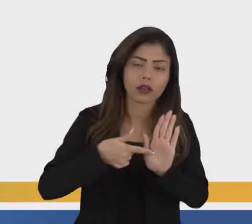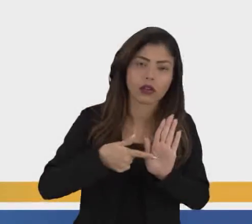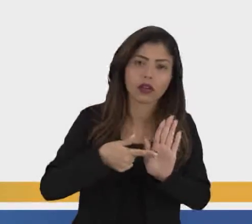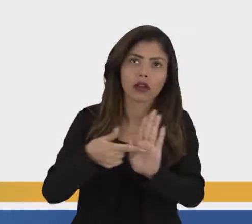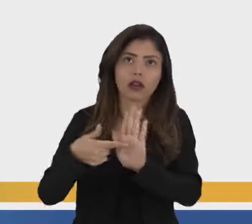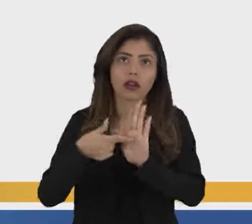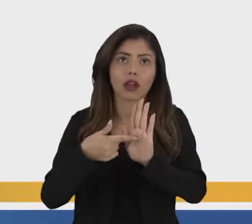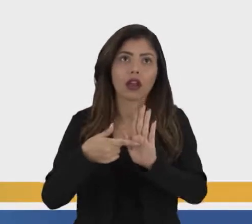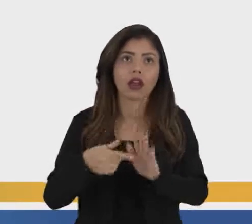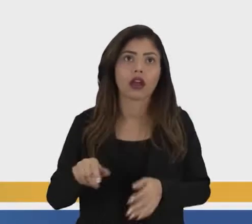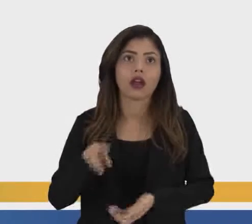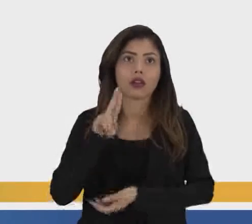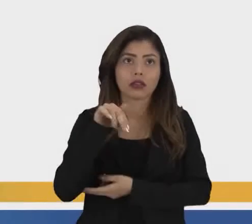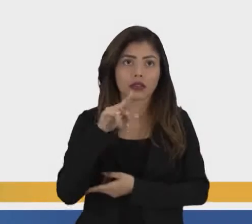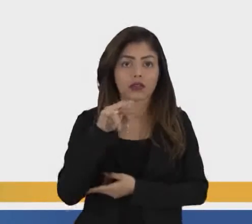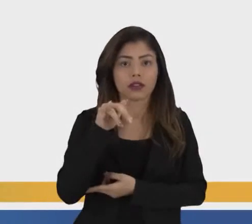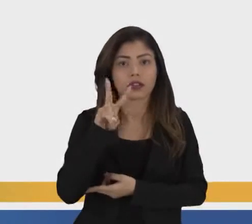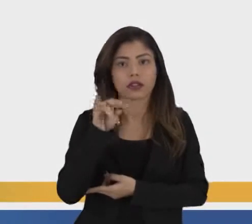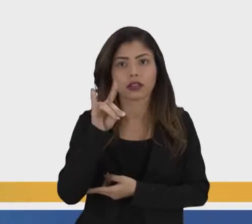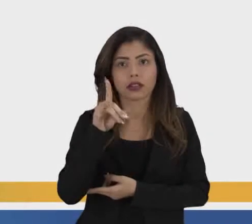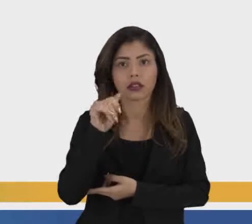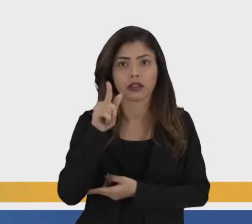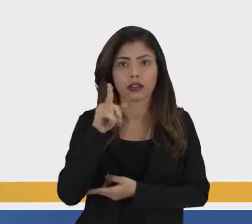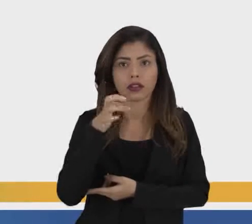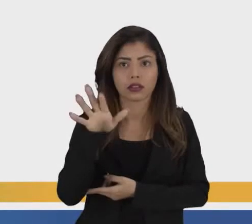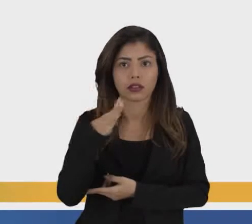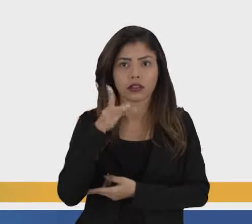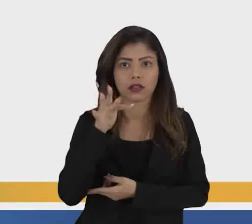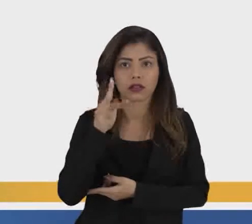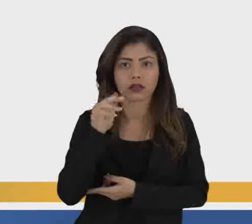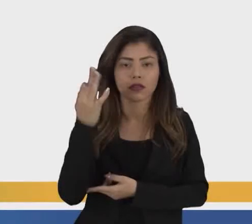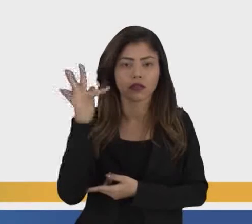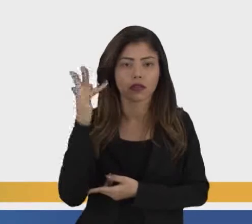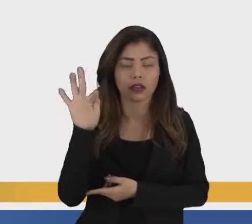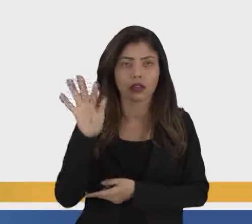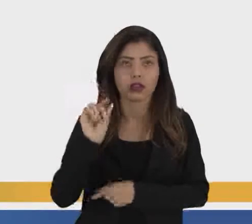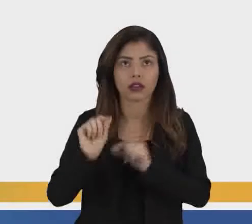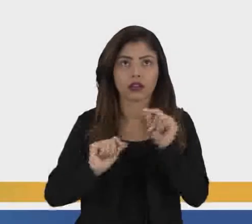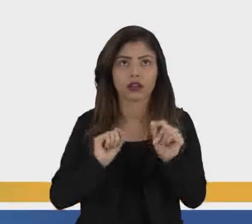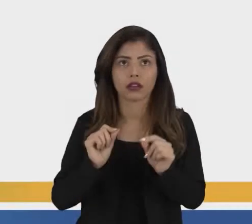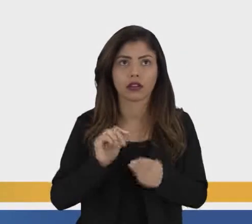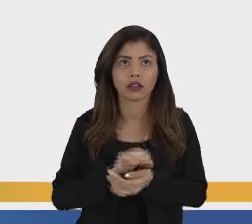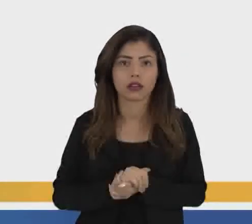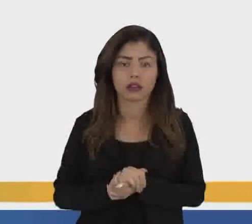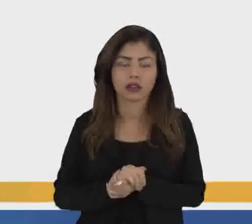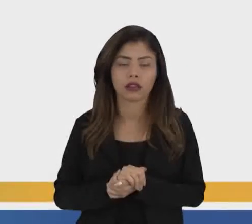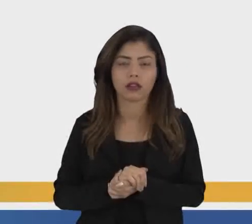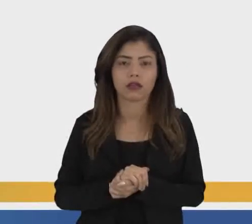tá? Aplicada na Universidade Federal, né?